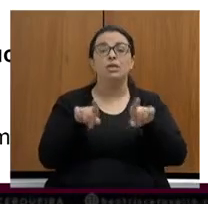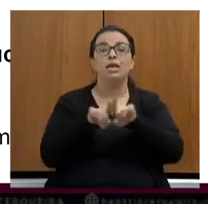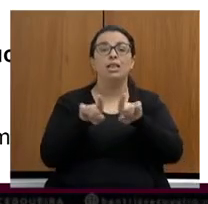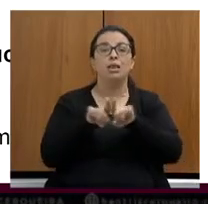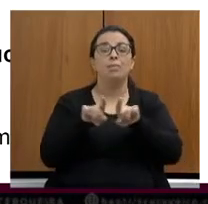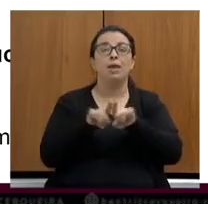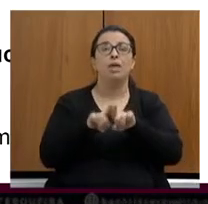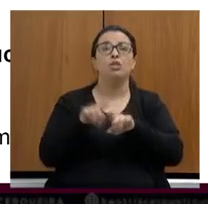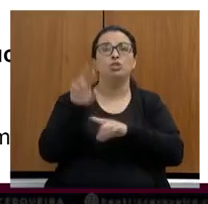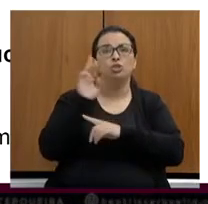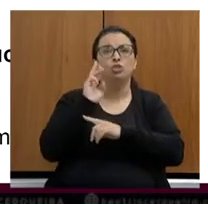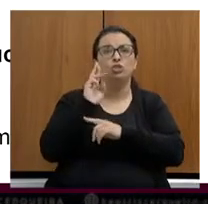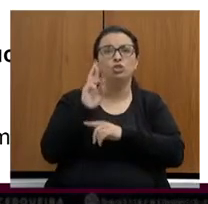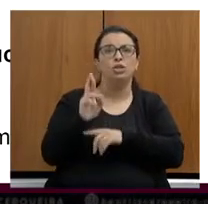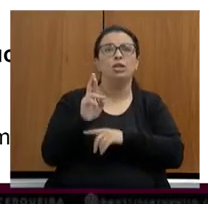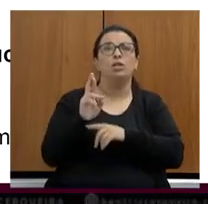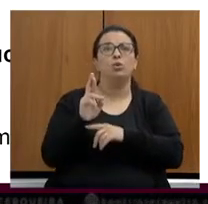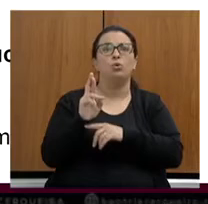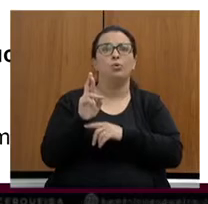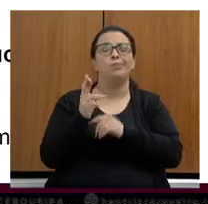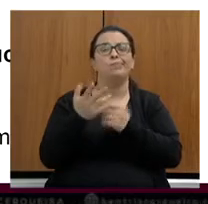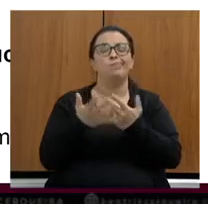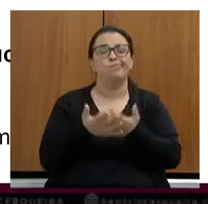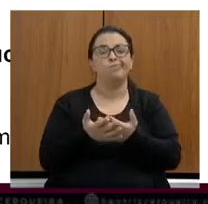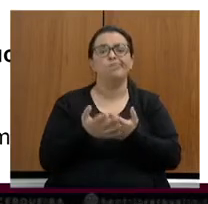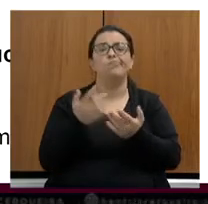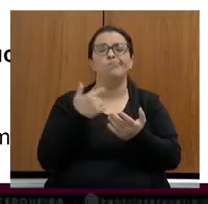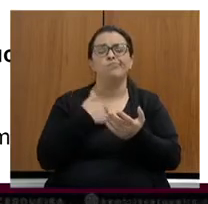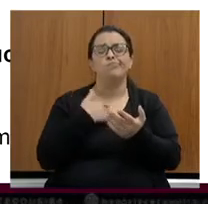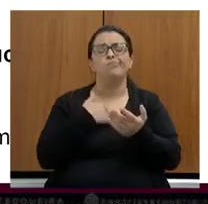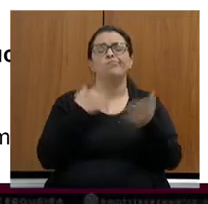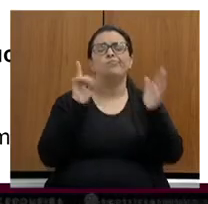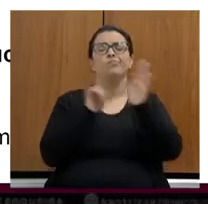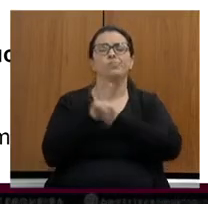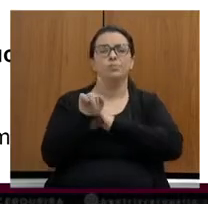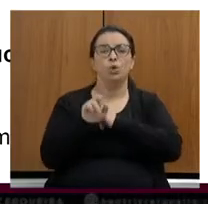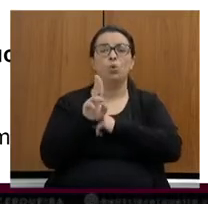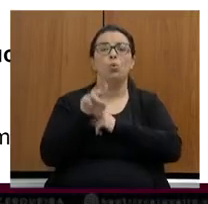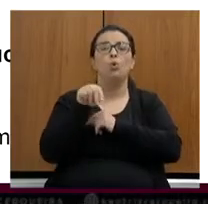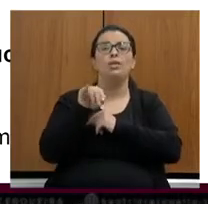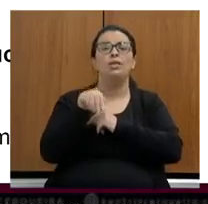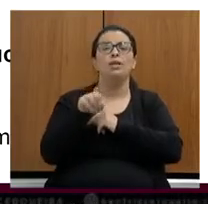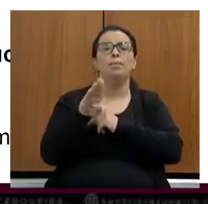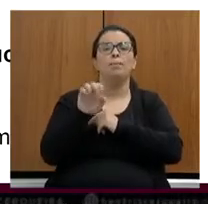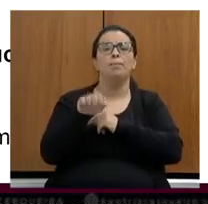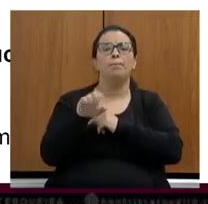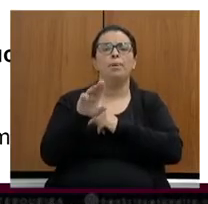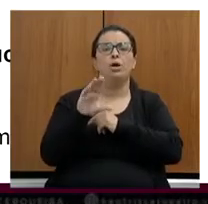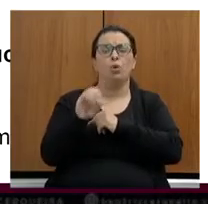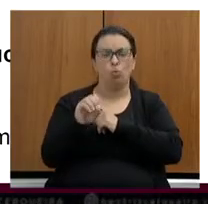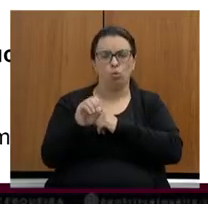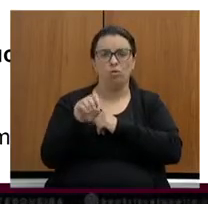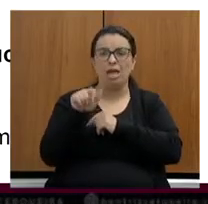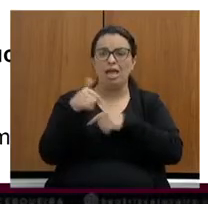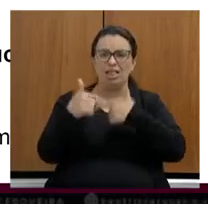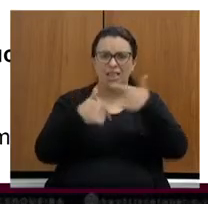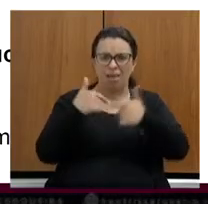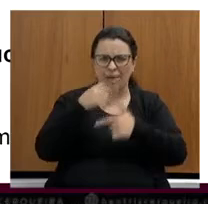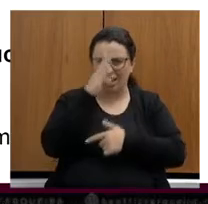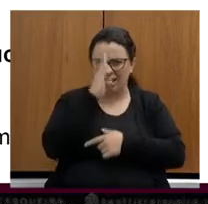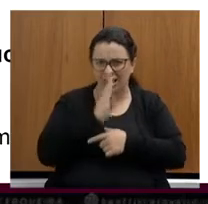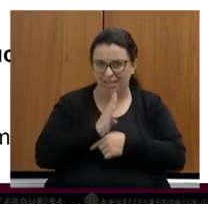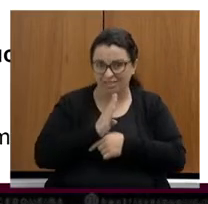congratulações pelo Unibanco porque quis que Fundação maravilhosa não é trabalha de graça para o